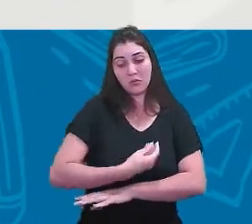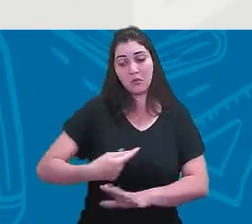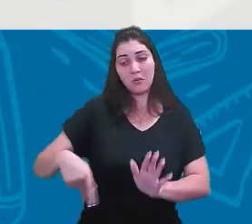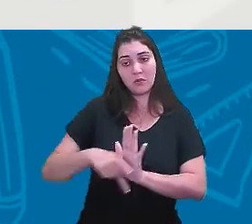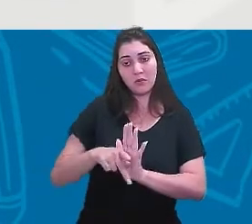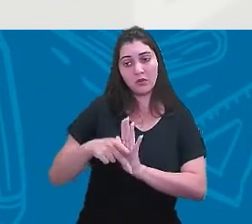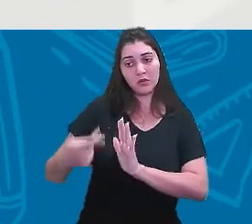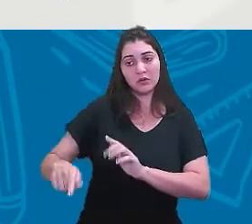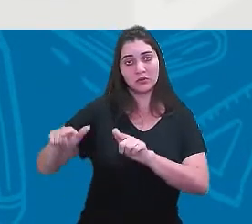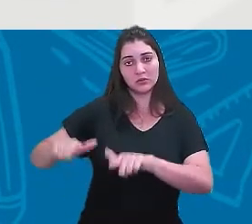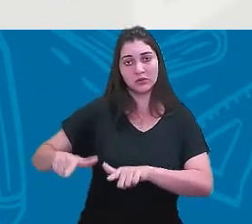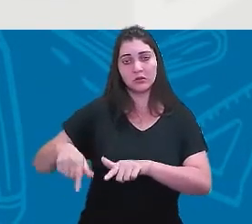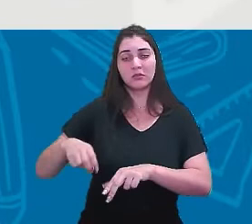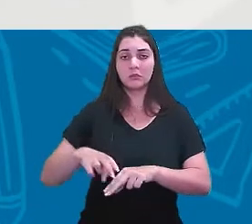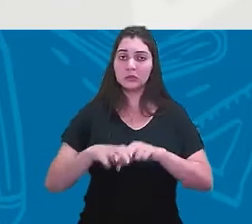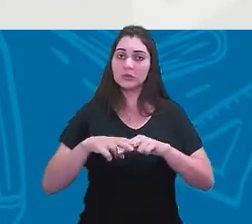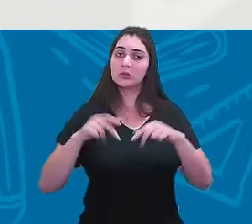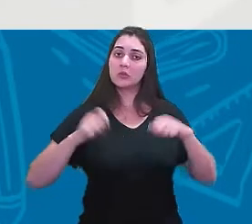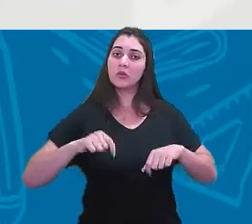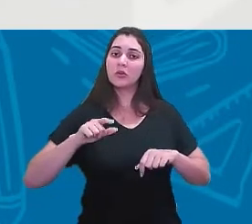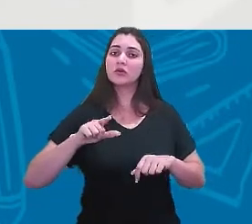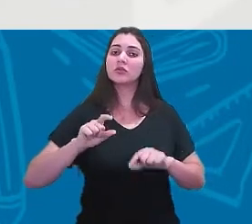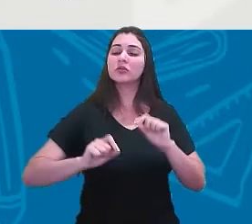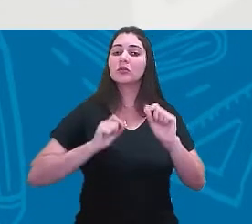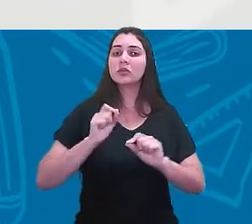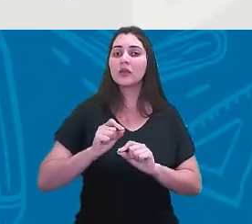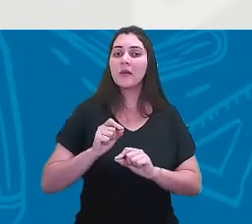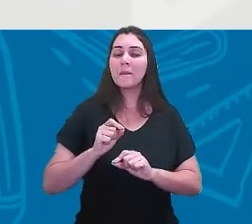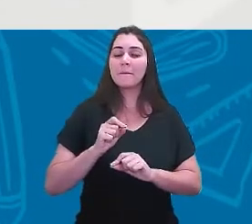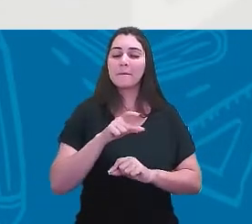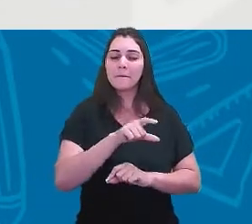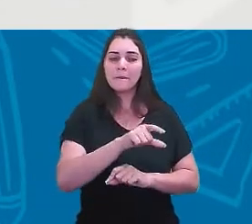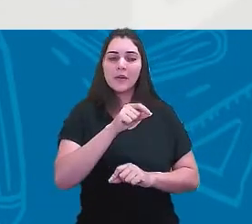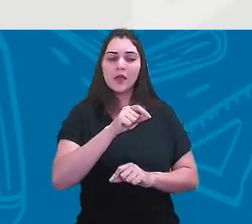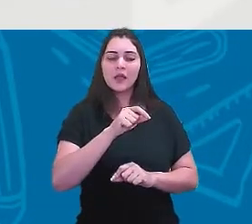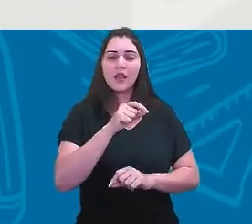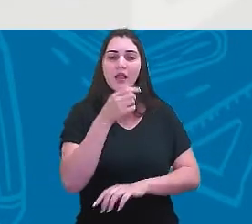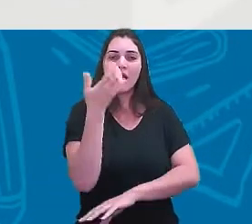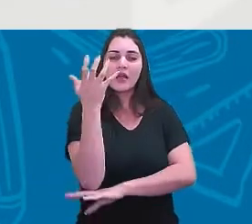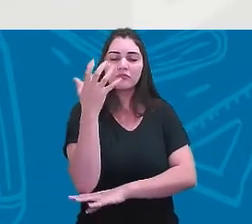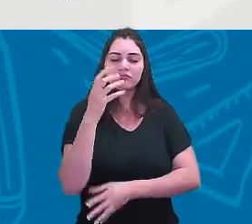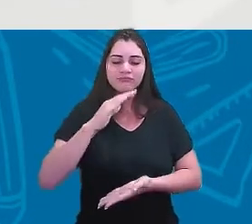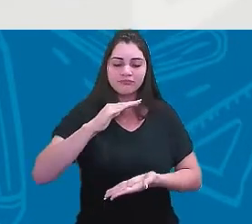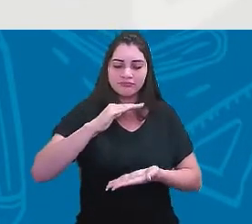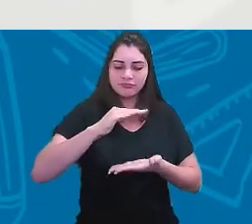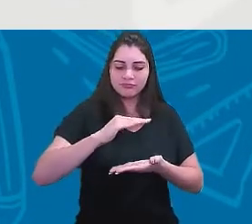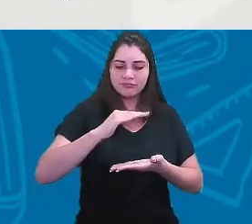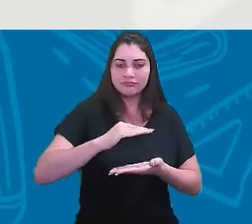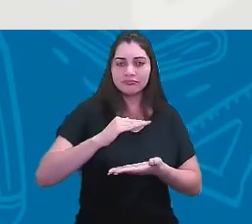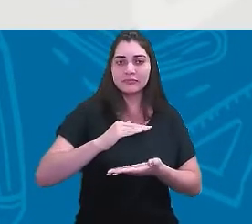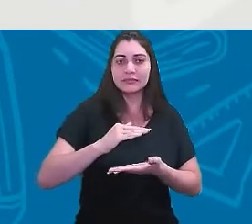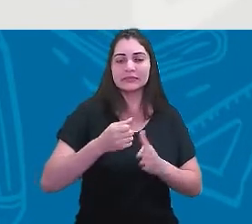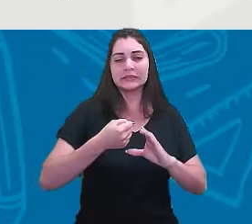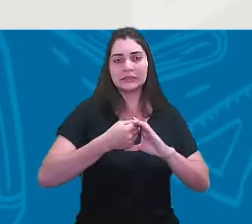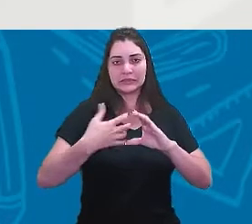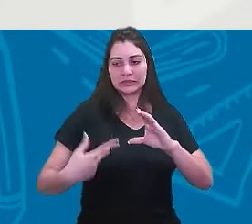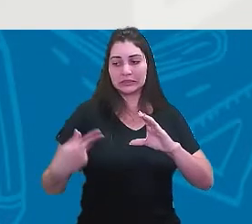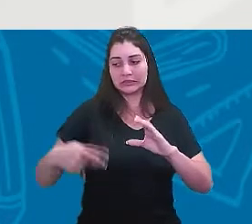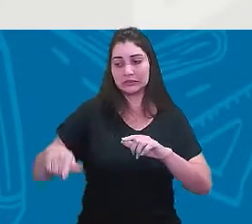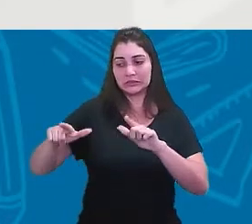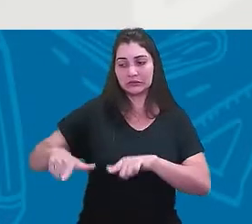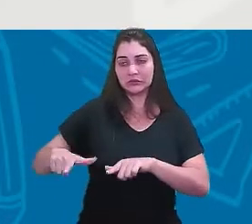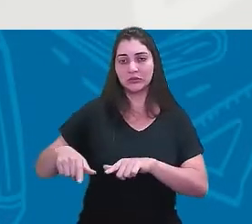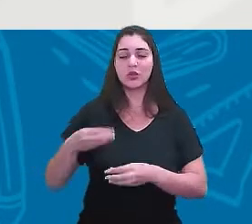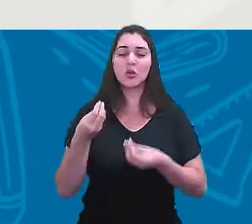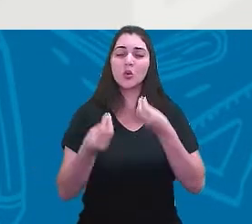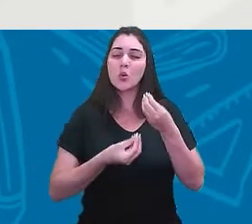tá certo? Portanto, a gente pode pegar mudas daquelas árvores que são características daquela região, como eu citei para vocês,